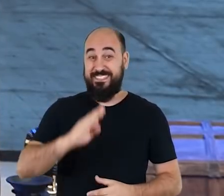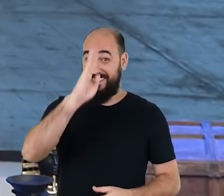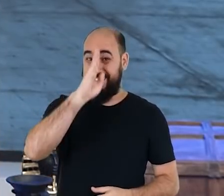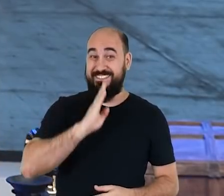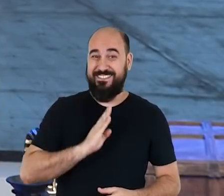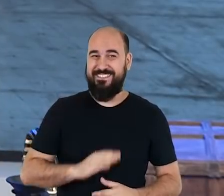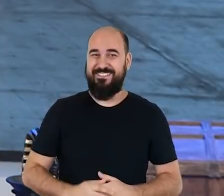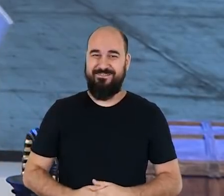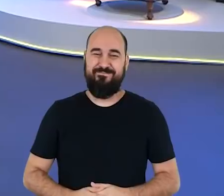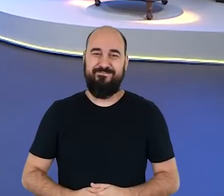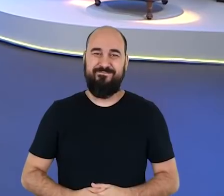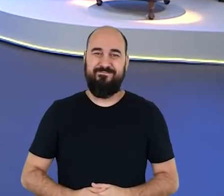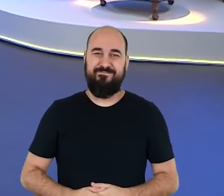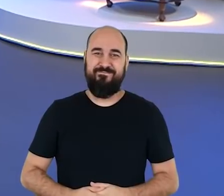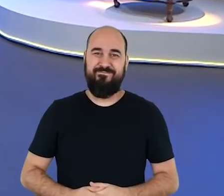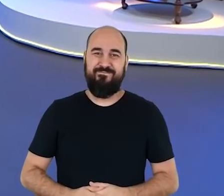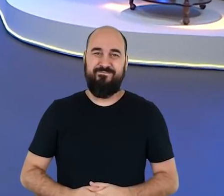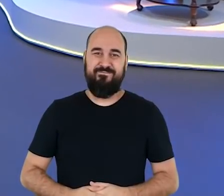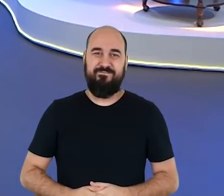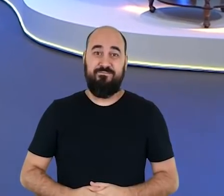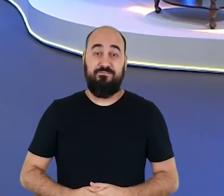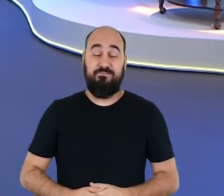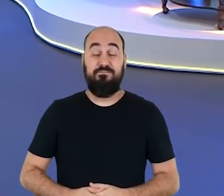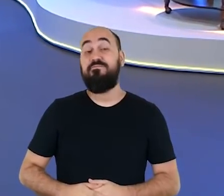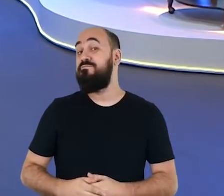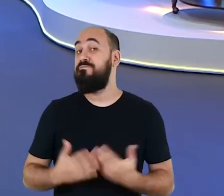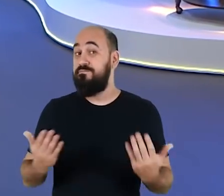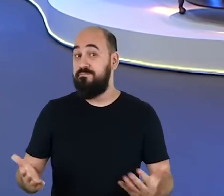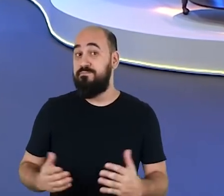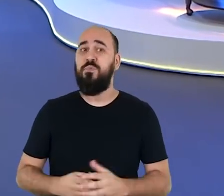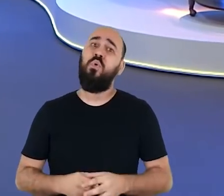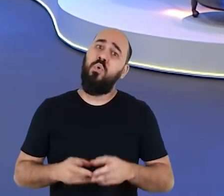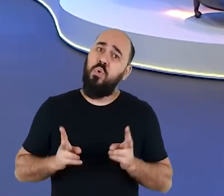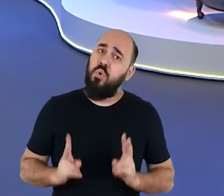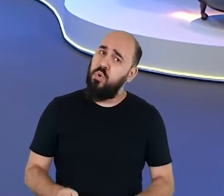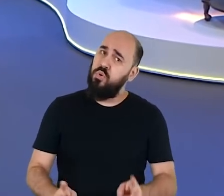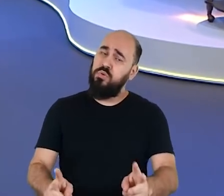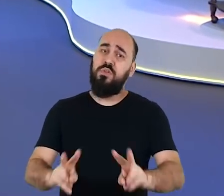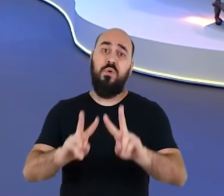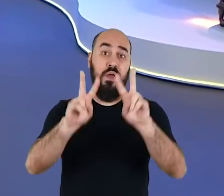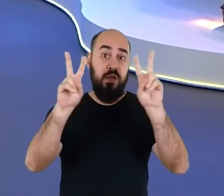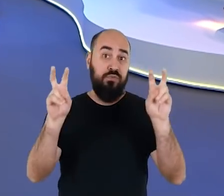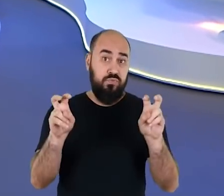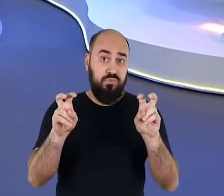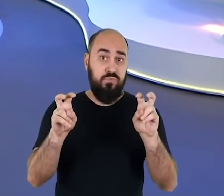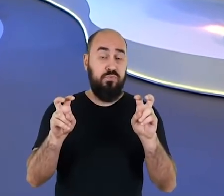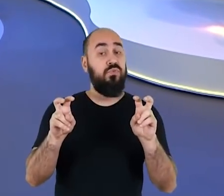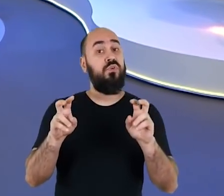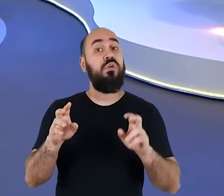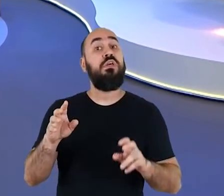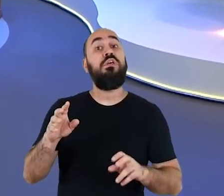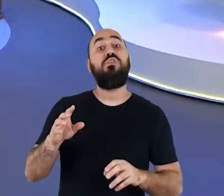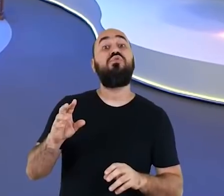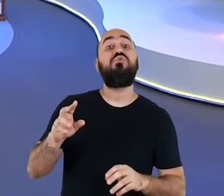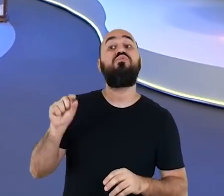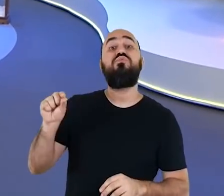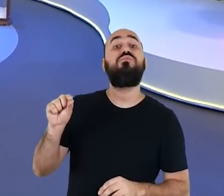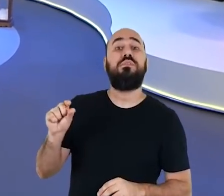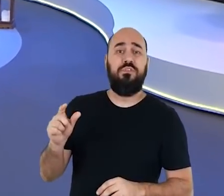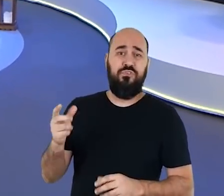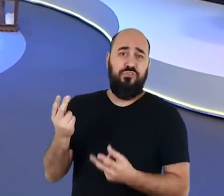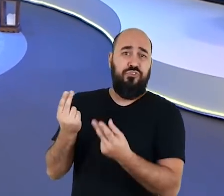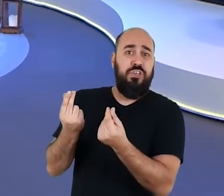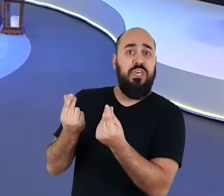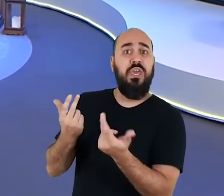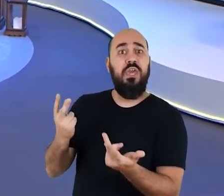graça. Muito bem, pessoal, vamos continuar o nosso assunto hoje sobre a história do dinheiro, essa